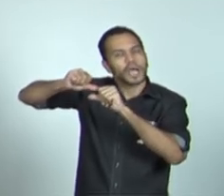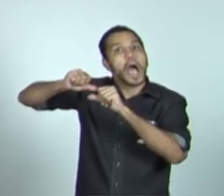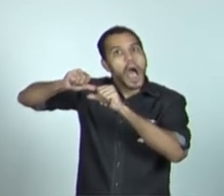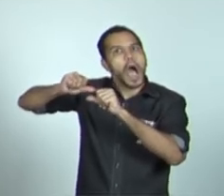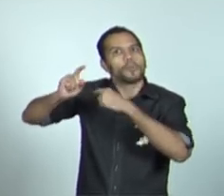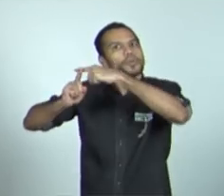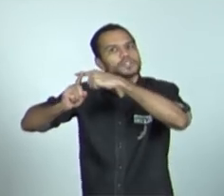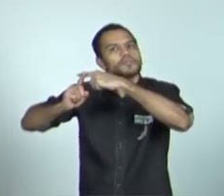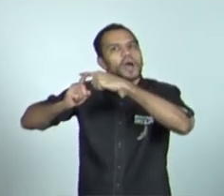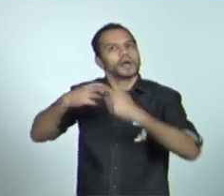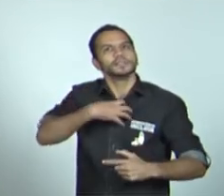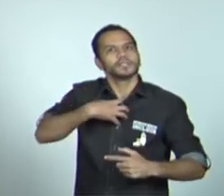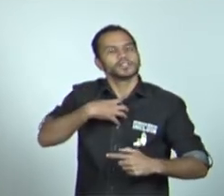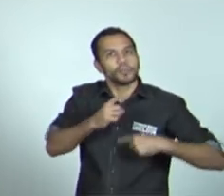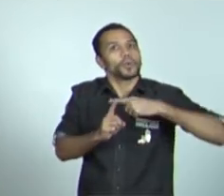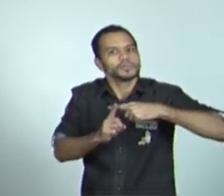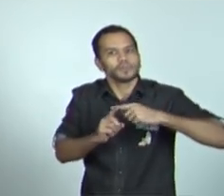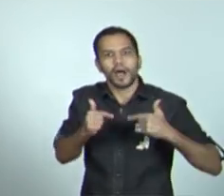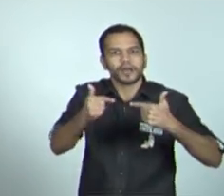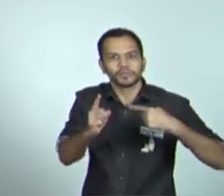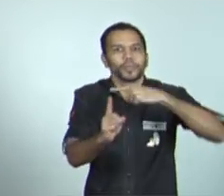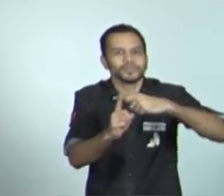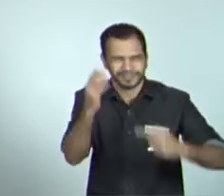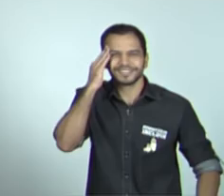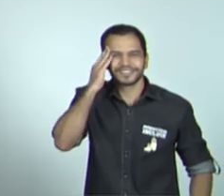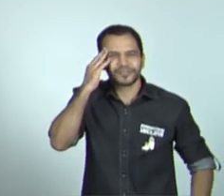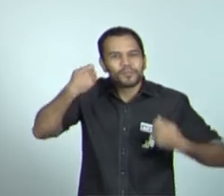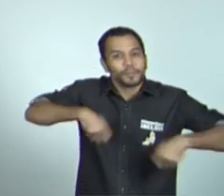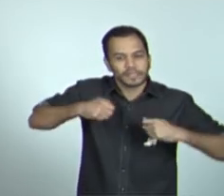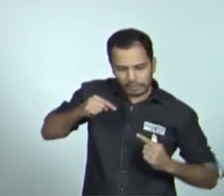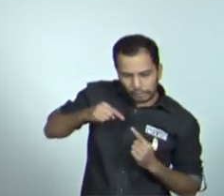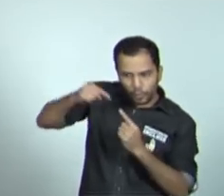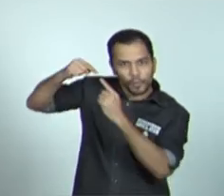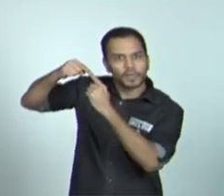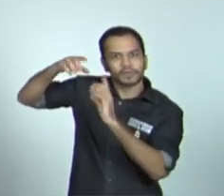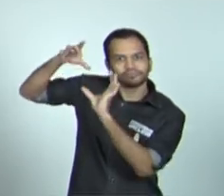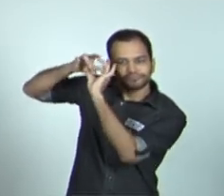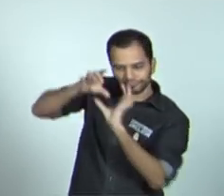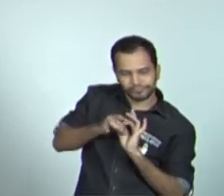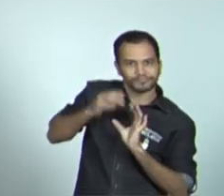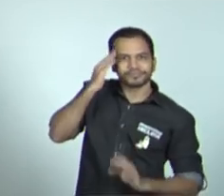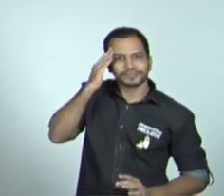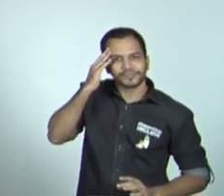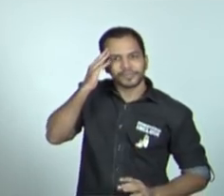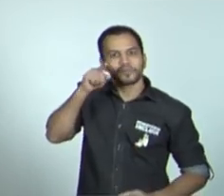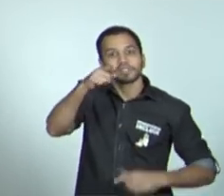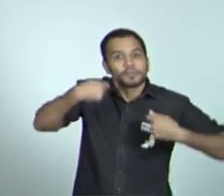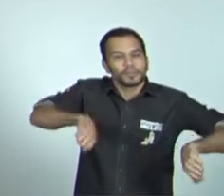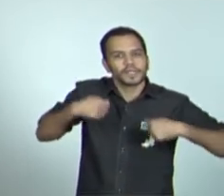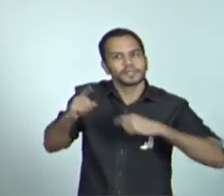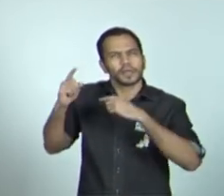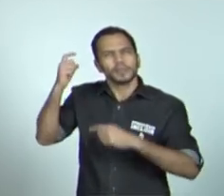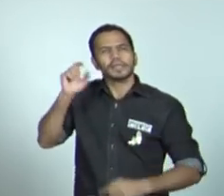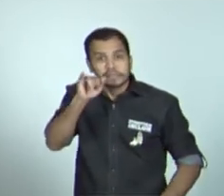um maineset é a forma positiva ou negativa otimista ou pessimista que